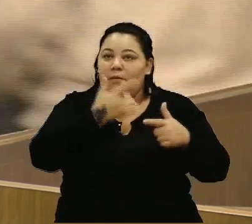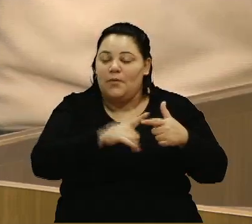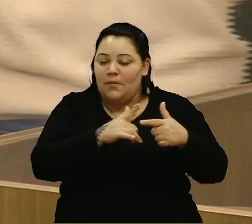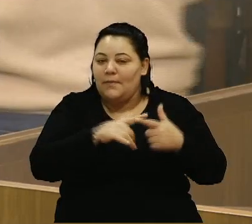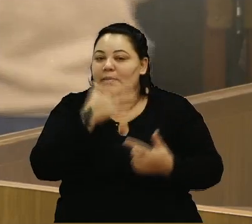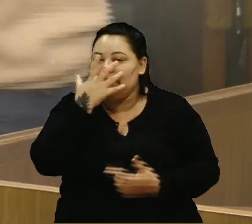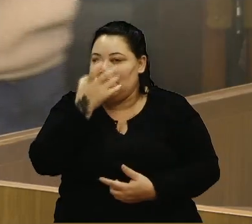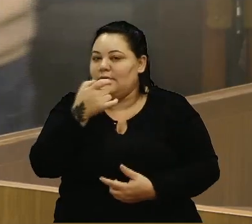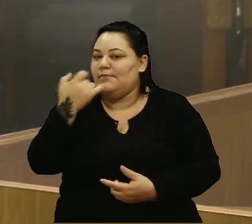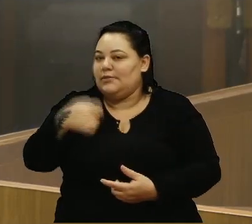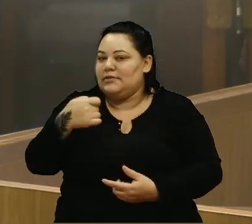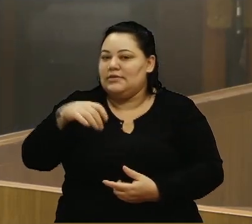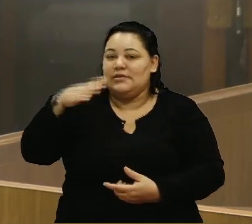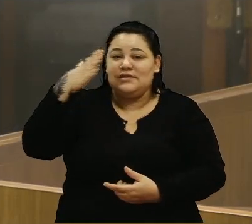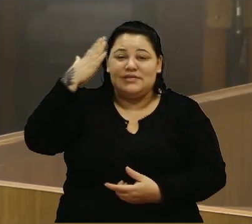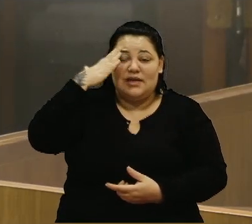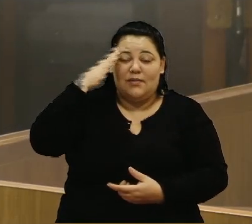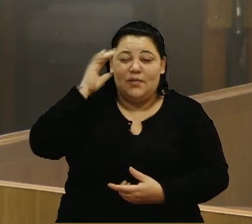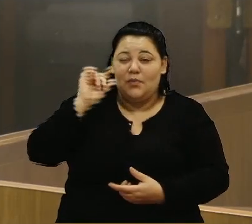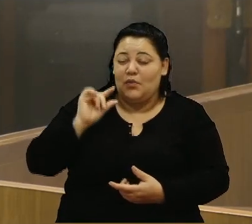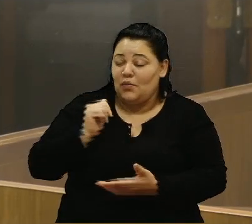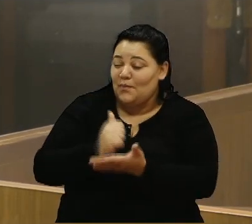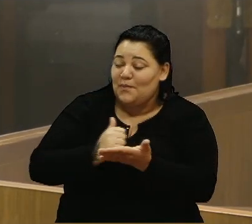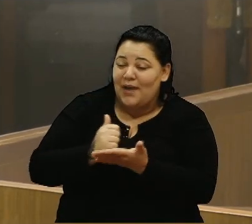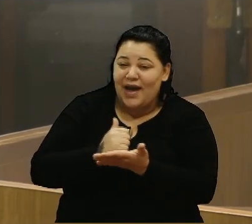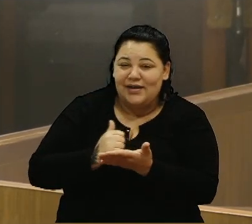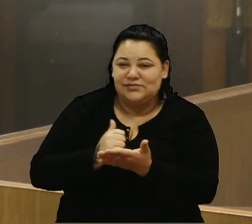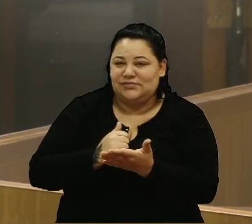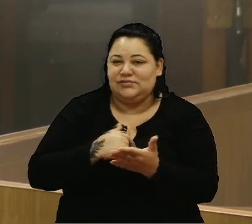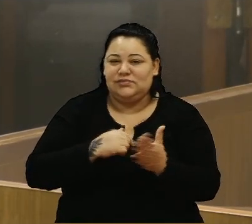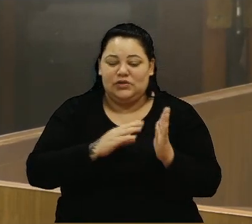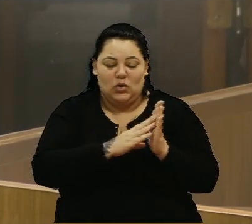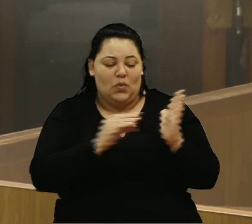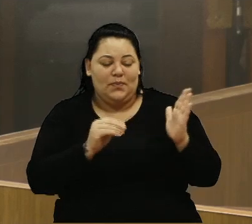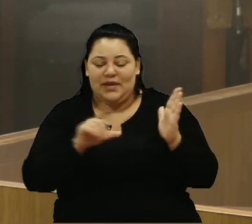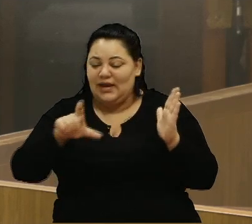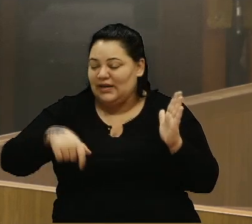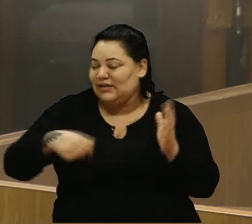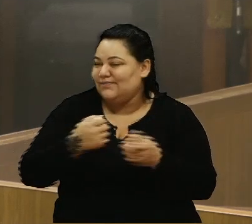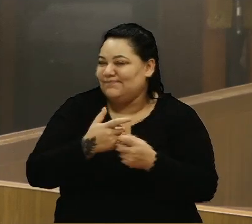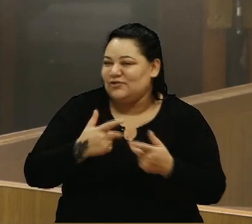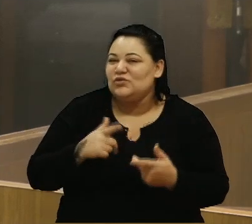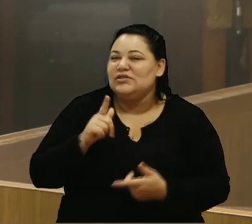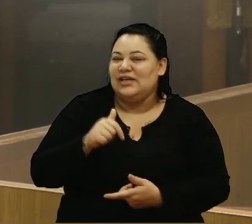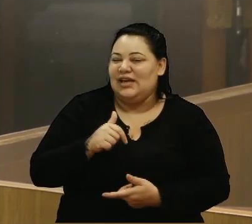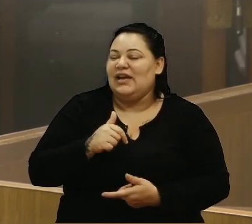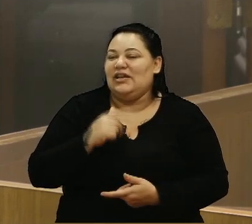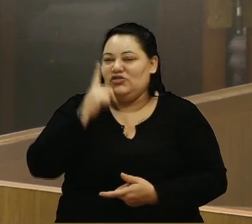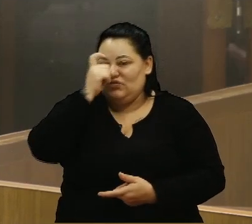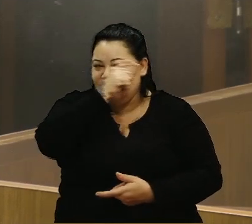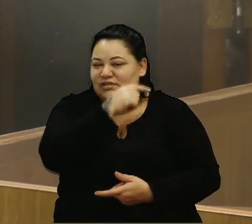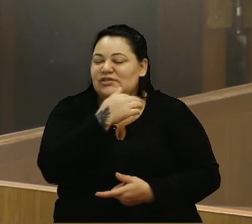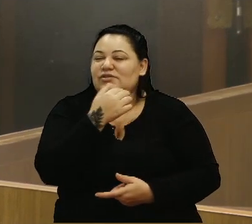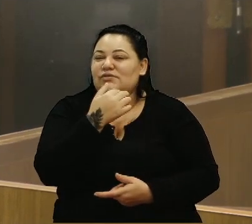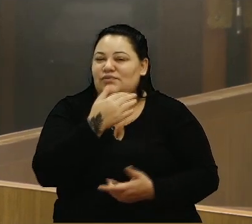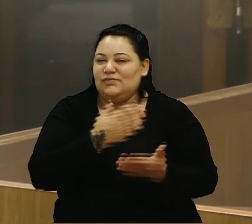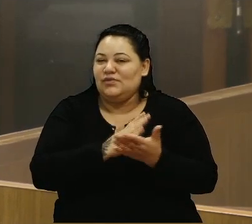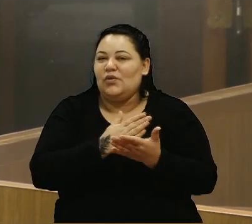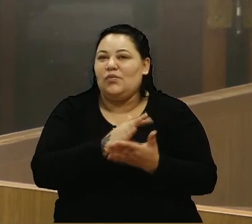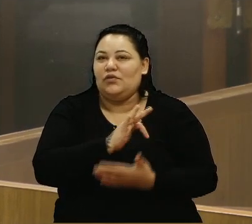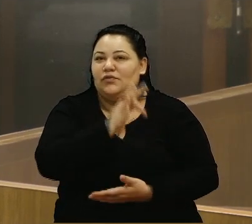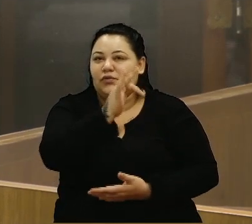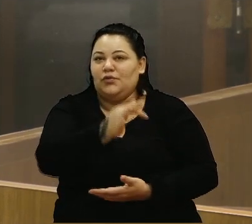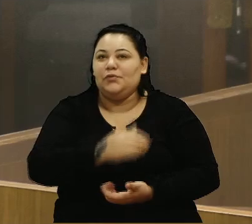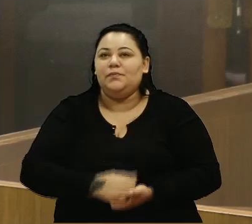sério, onde as pessoas clonam muito fácil os cartões, e aí sim, aí a gente tem dor de cabeça. Para